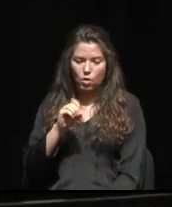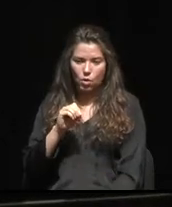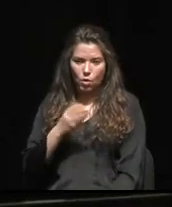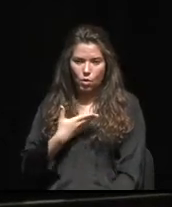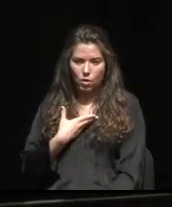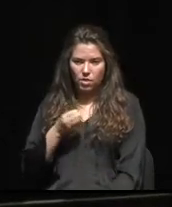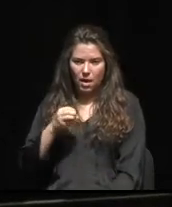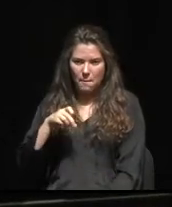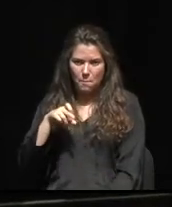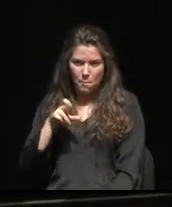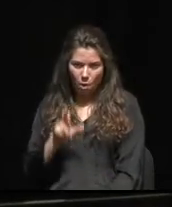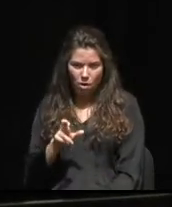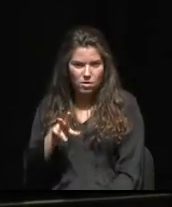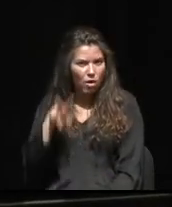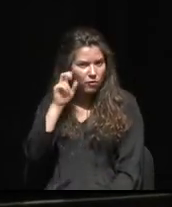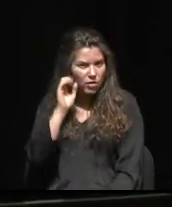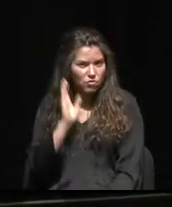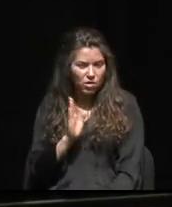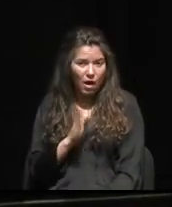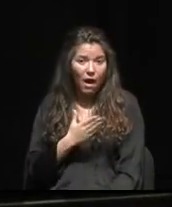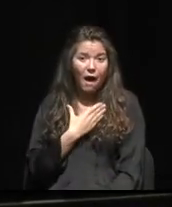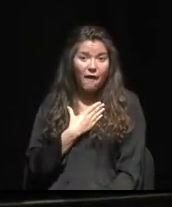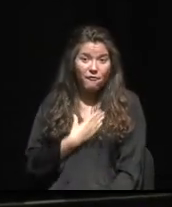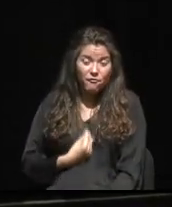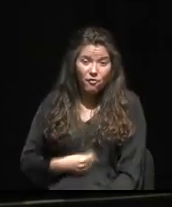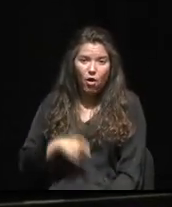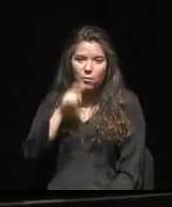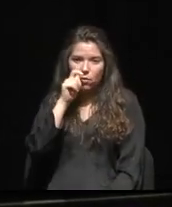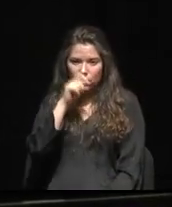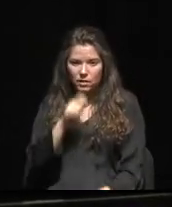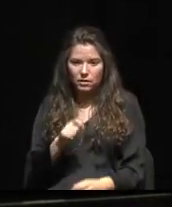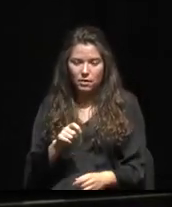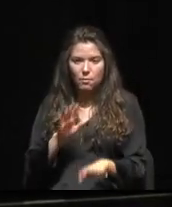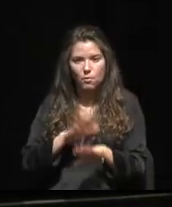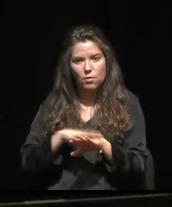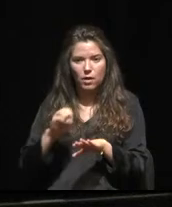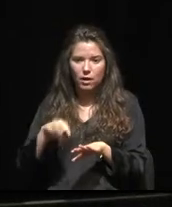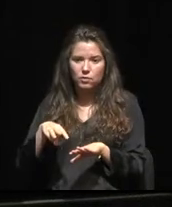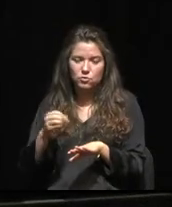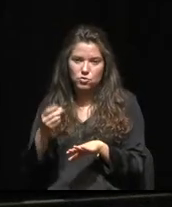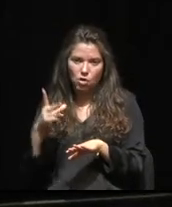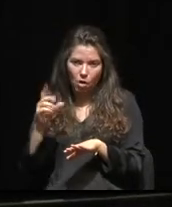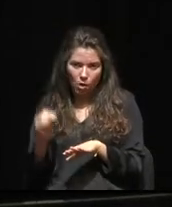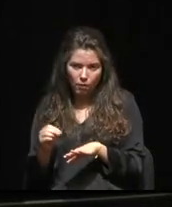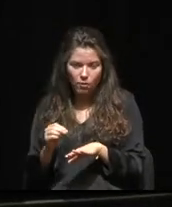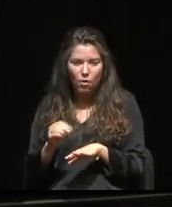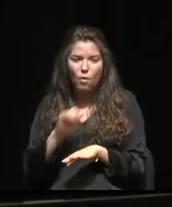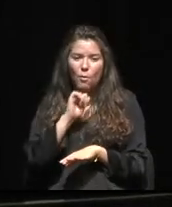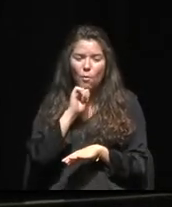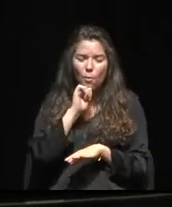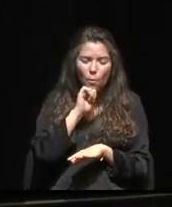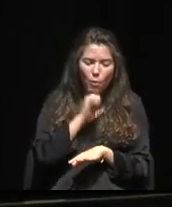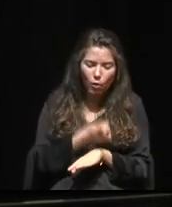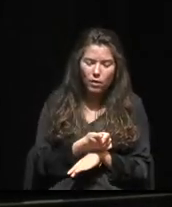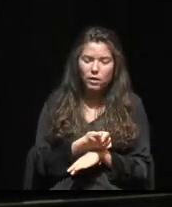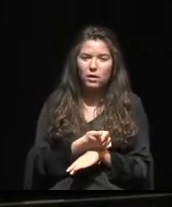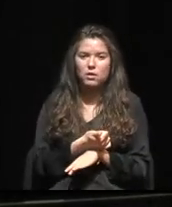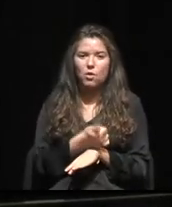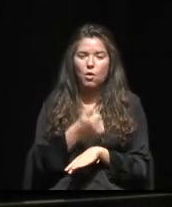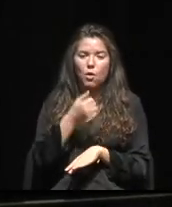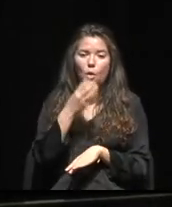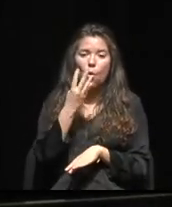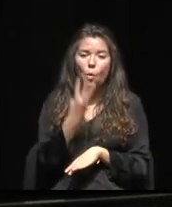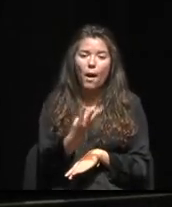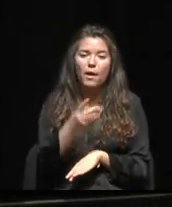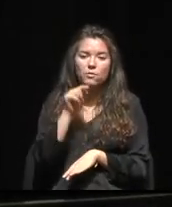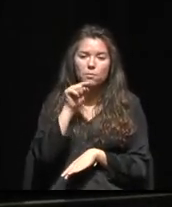já ouviram f grande fome ucraniana causada por Moscovo onde morreram 4 milhões